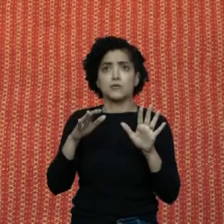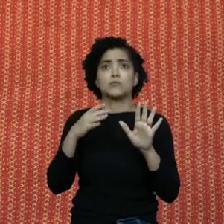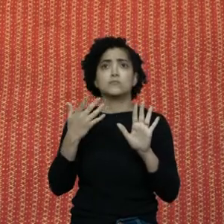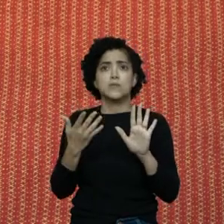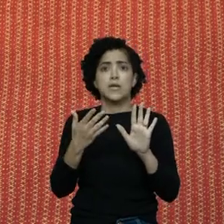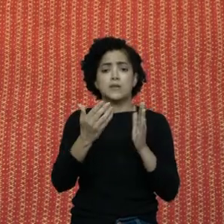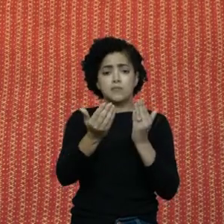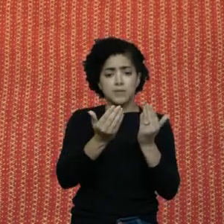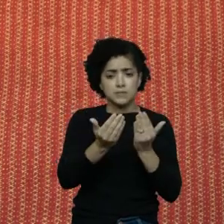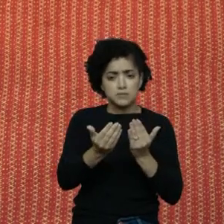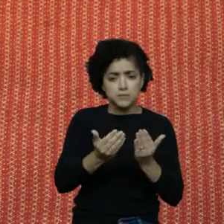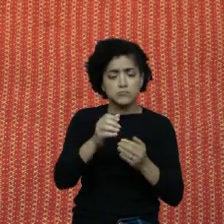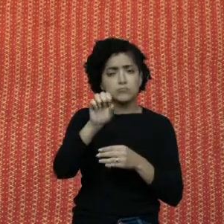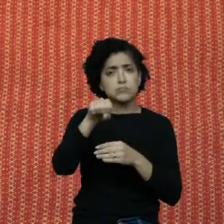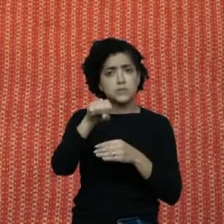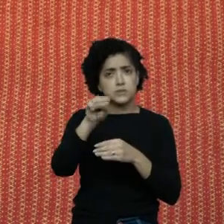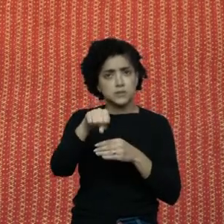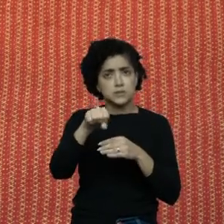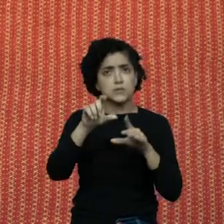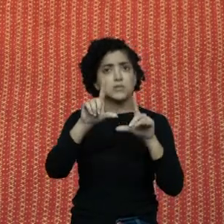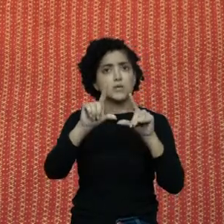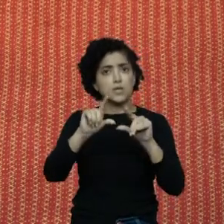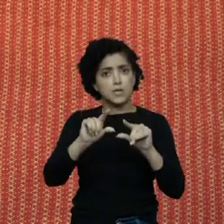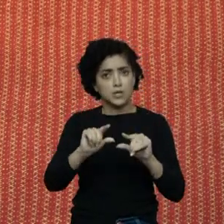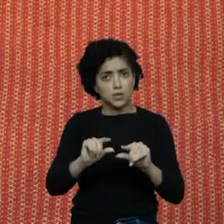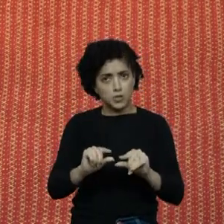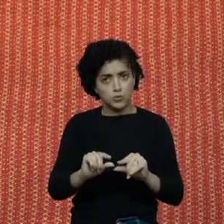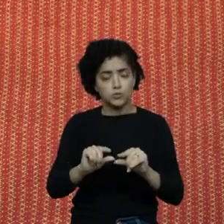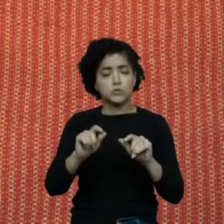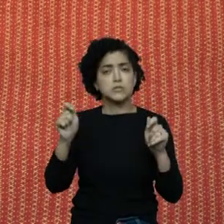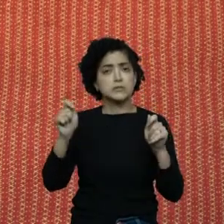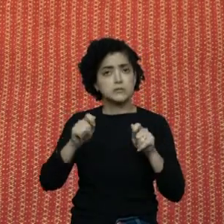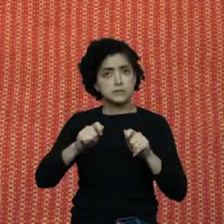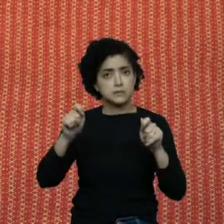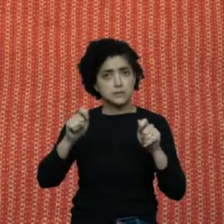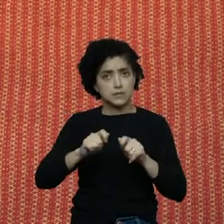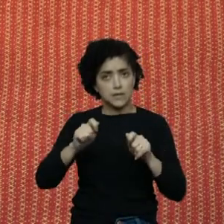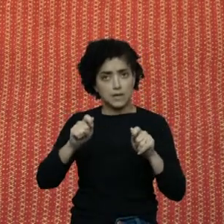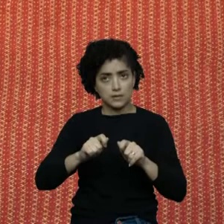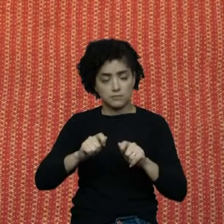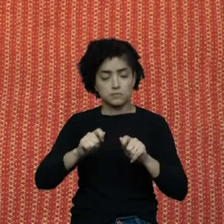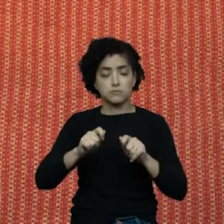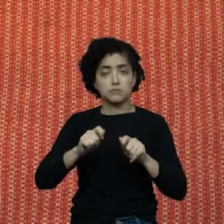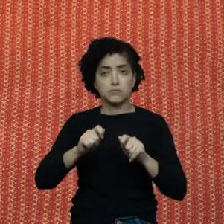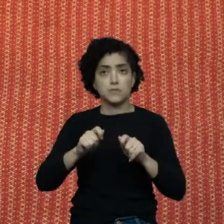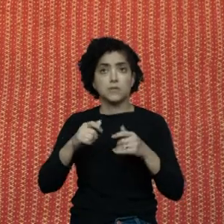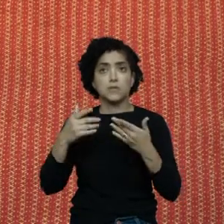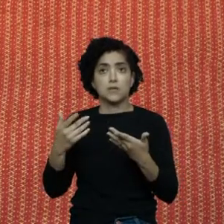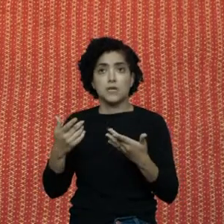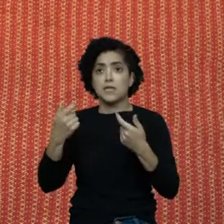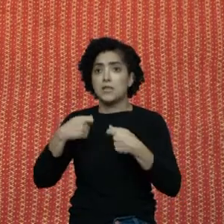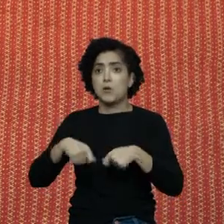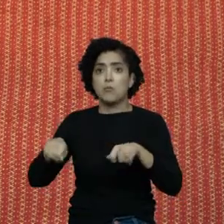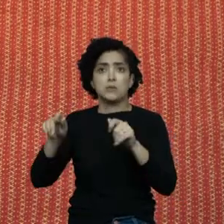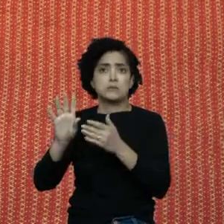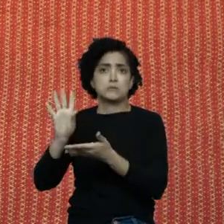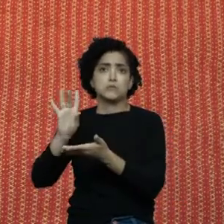mostrando que sim nós podemos reduzir mais os impostos Nós não precisamos consolidar